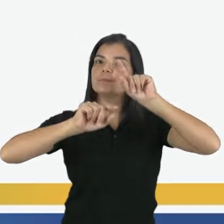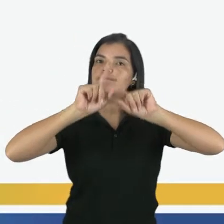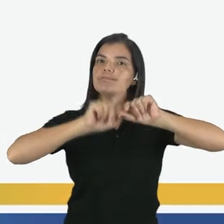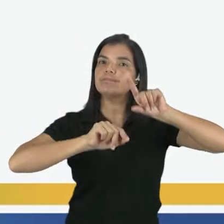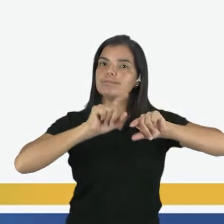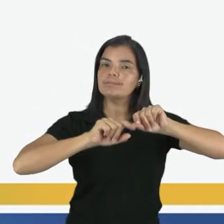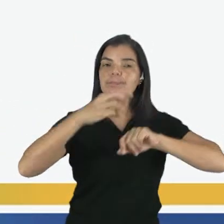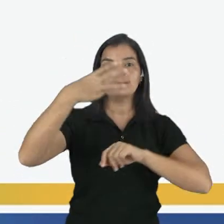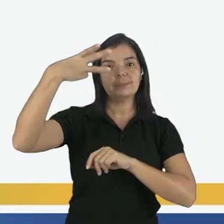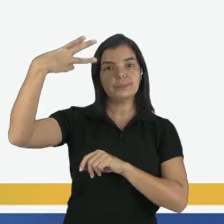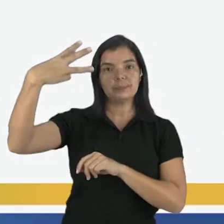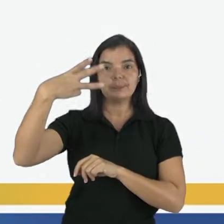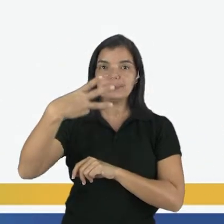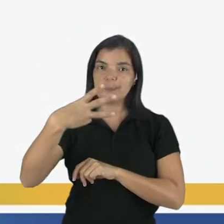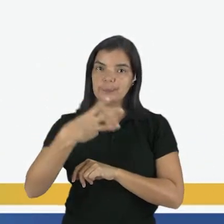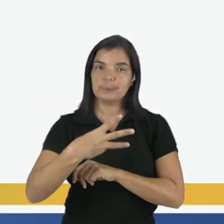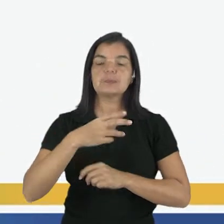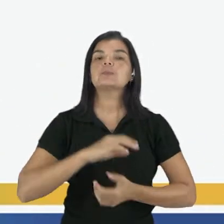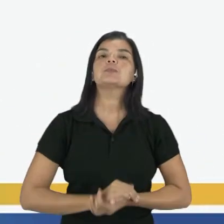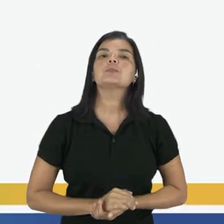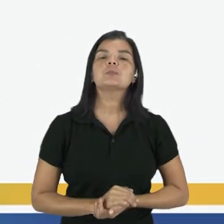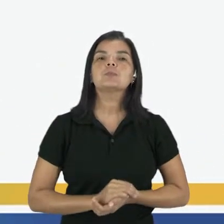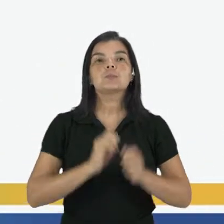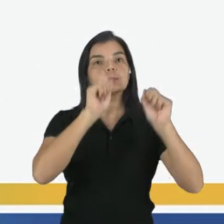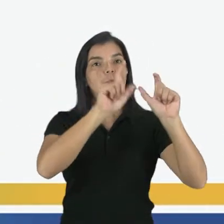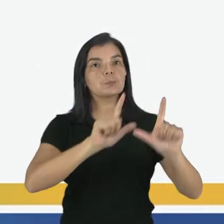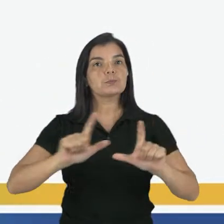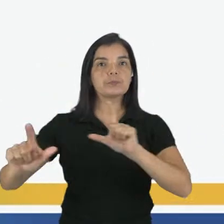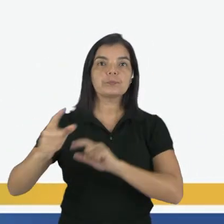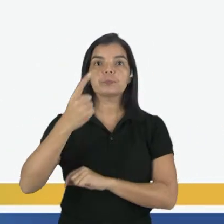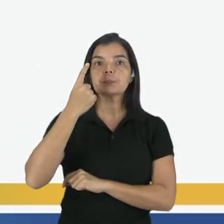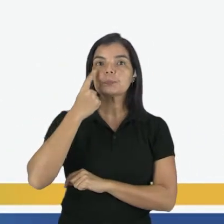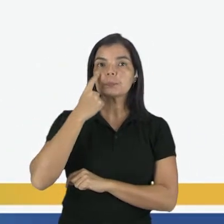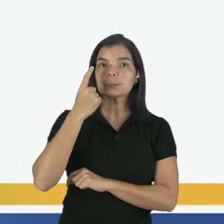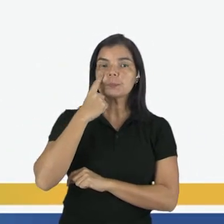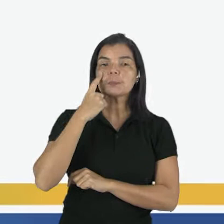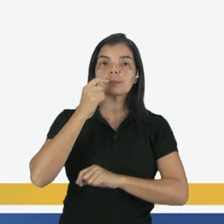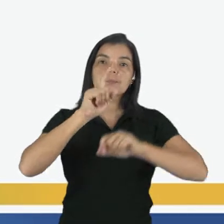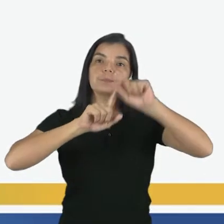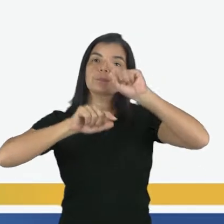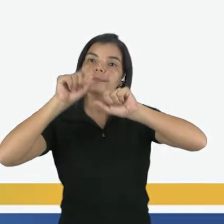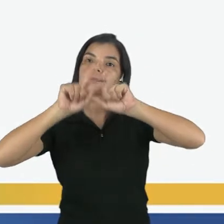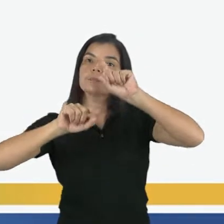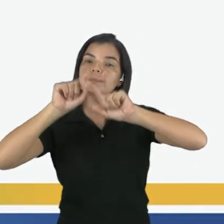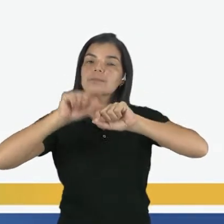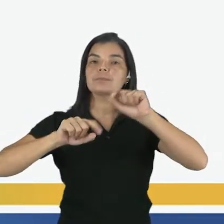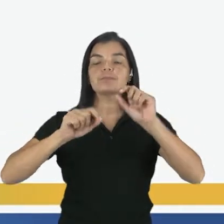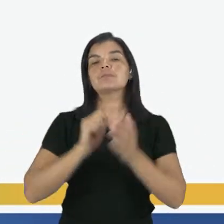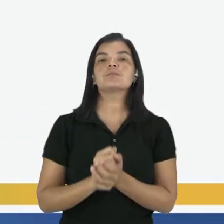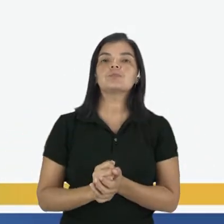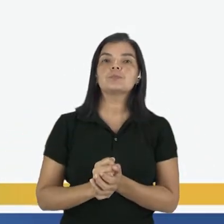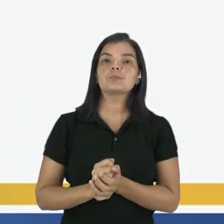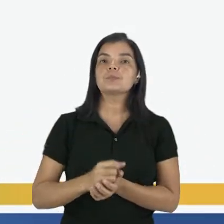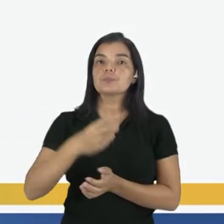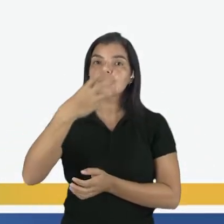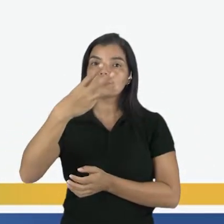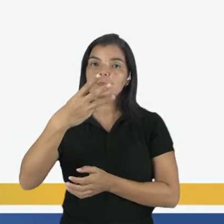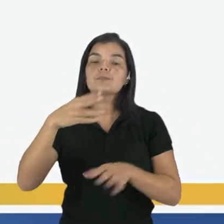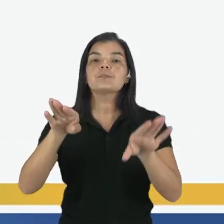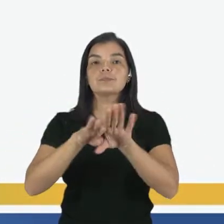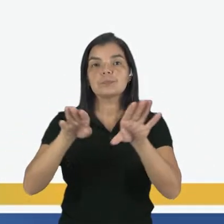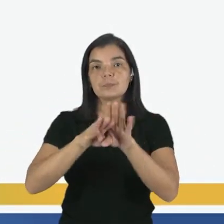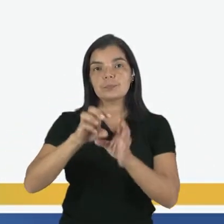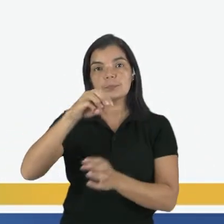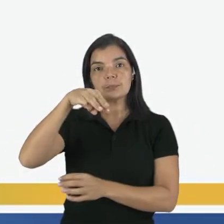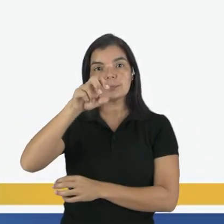Nós temos aí no nosso slide, né, mostrando a imagem dessa constelação chamada de constelação de Órion,